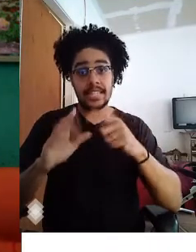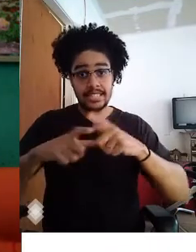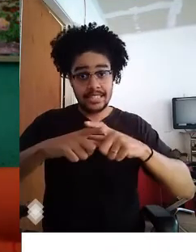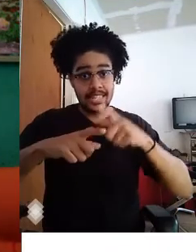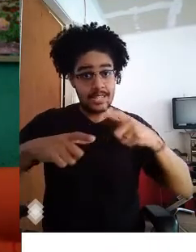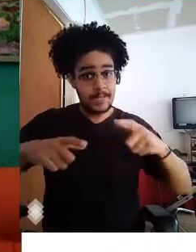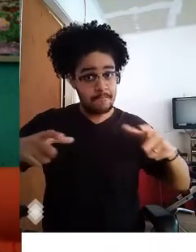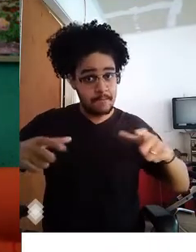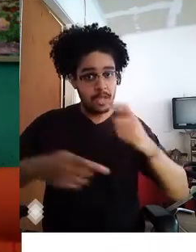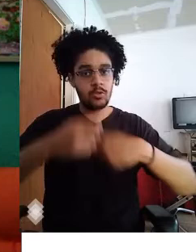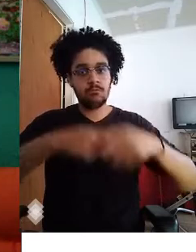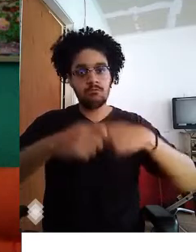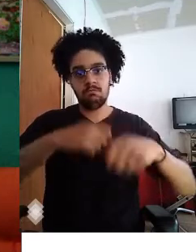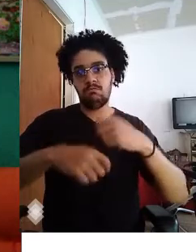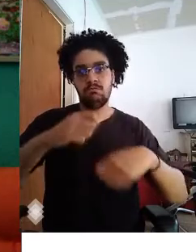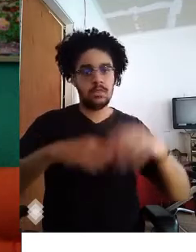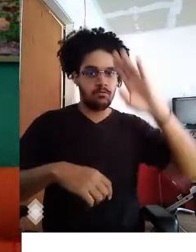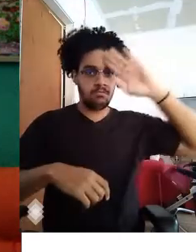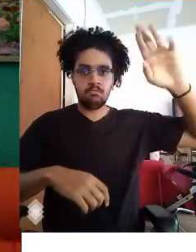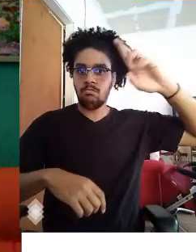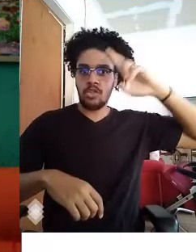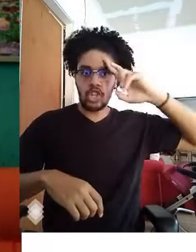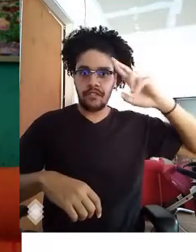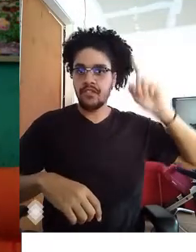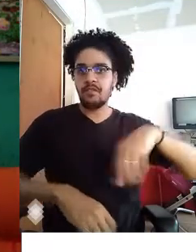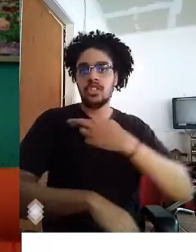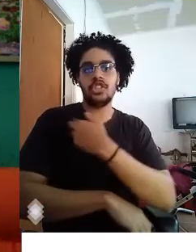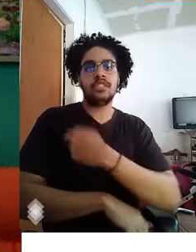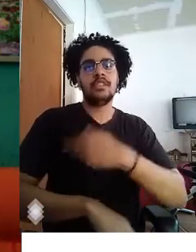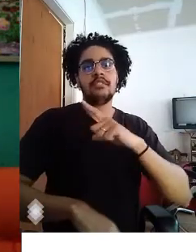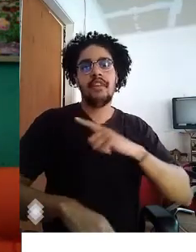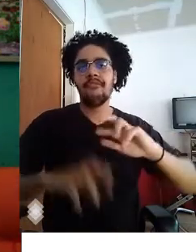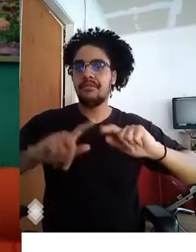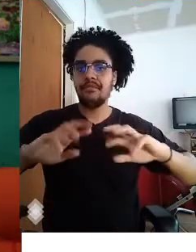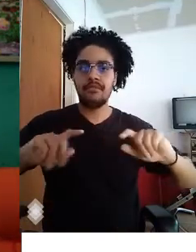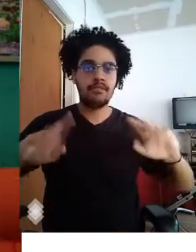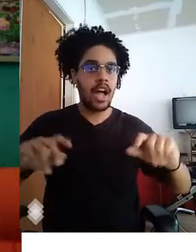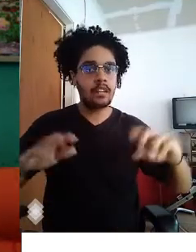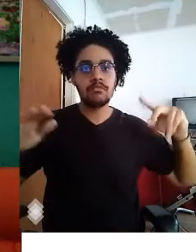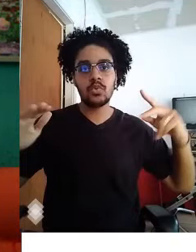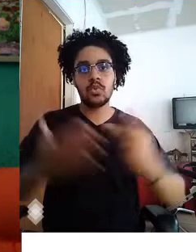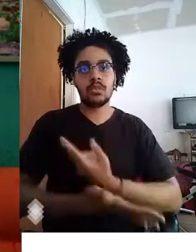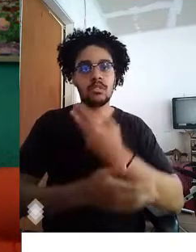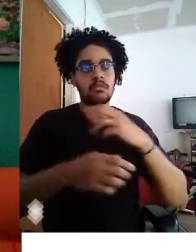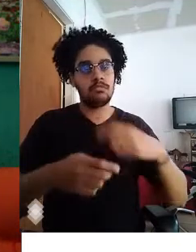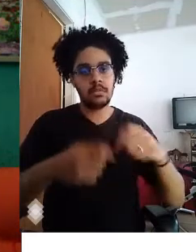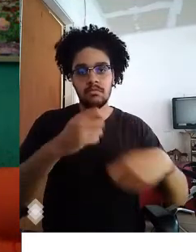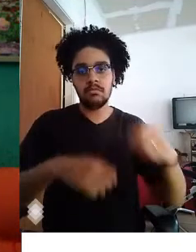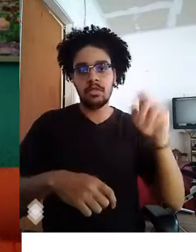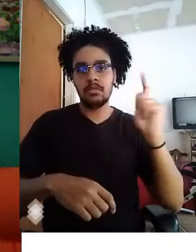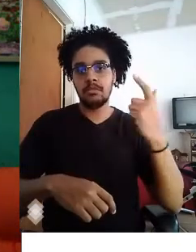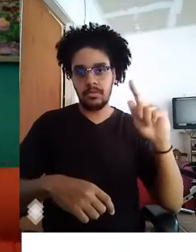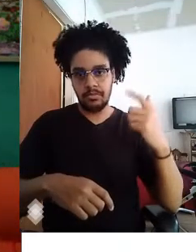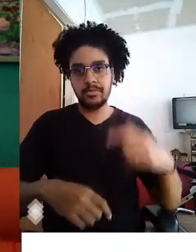este crescimento econômico sob a liderança da China tem várias repercussões geopolíticas. Primeiro, criam